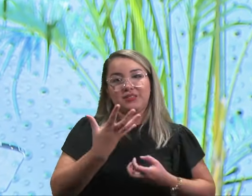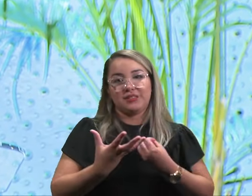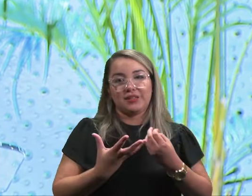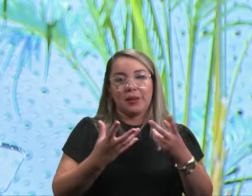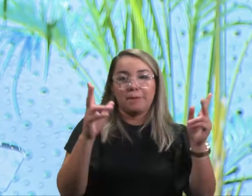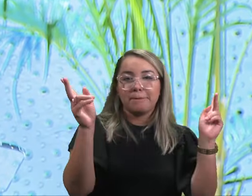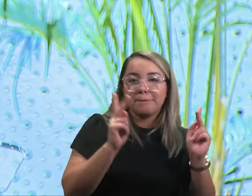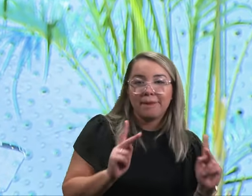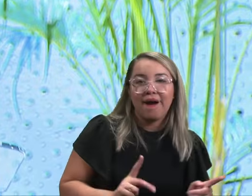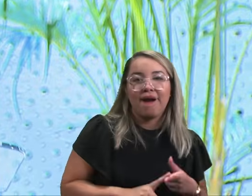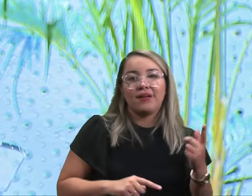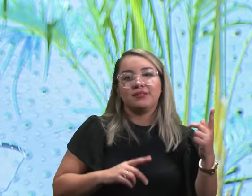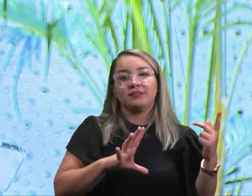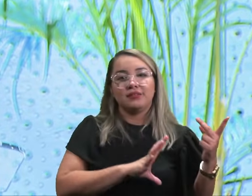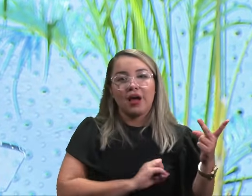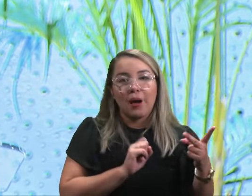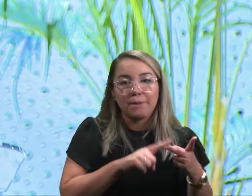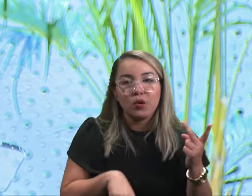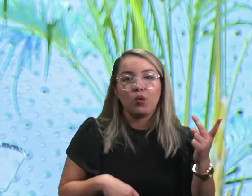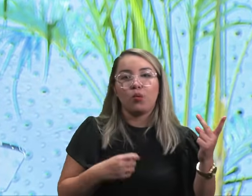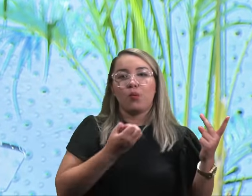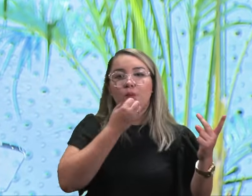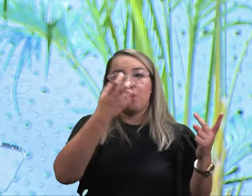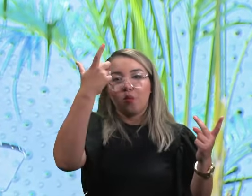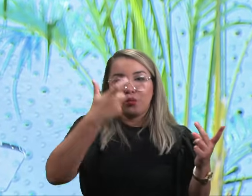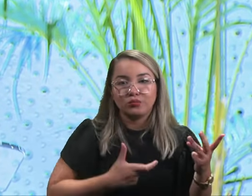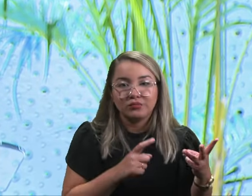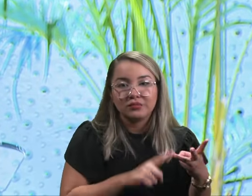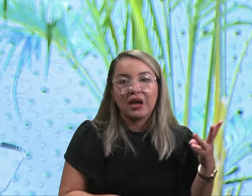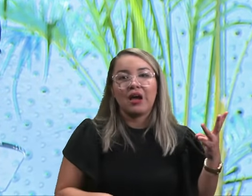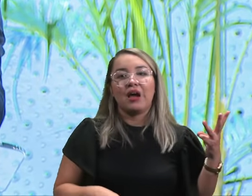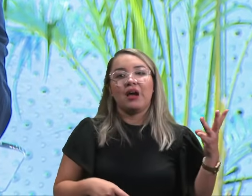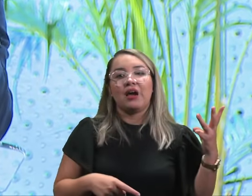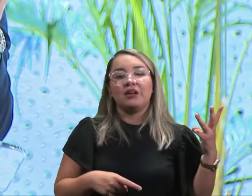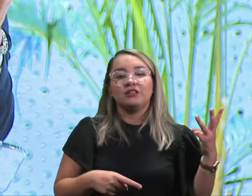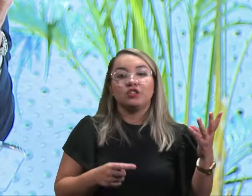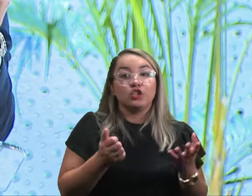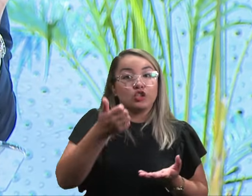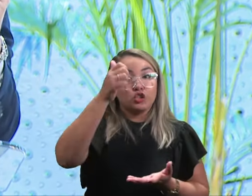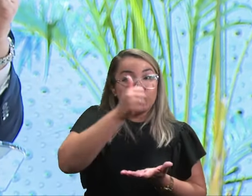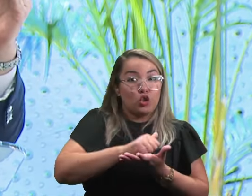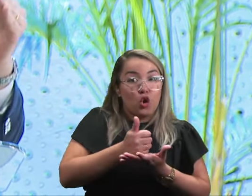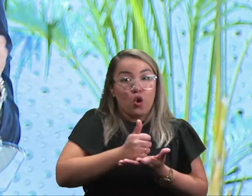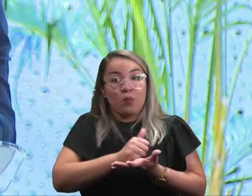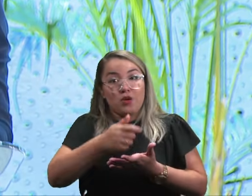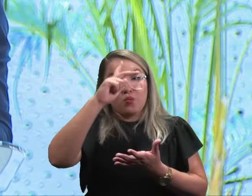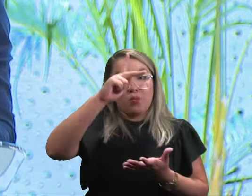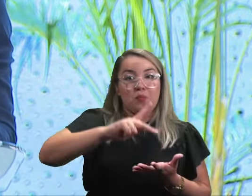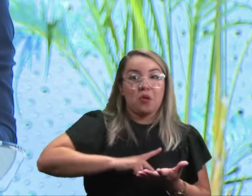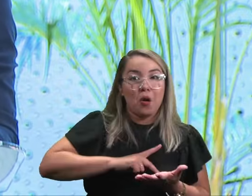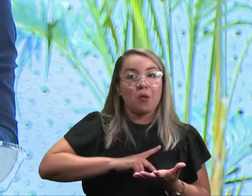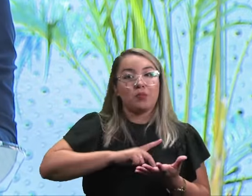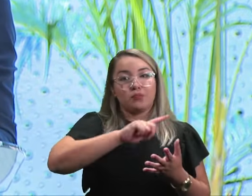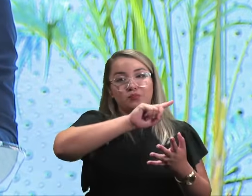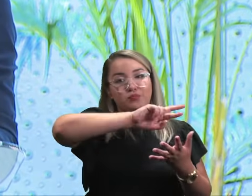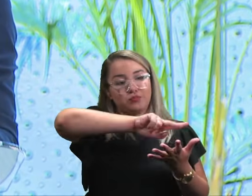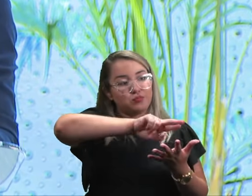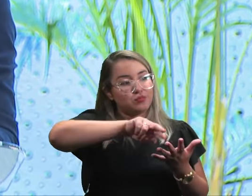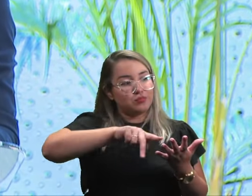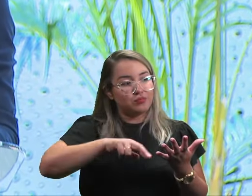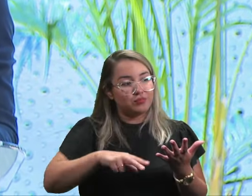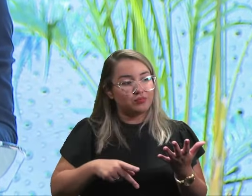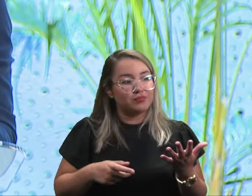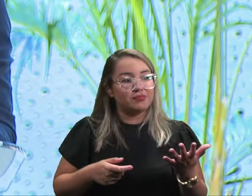paz, amor, bondade, longanimidade, domínio próprio, e por aí vai. E número